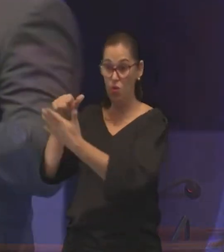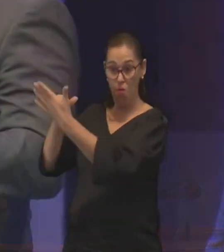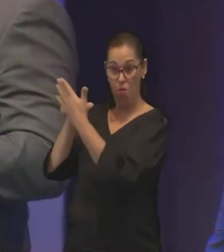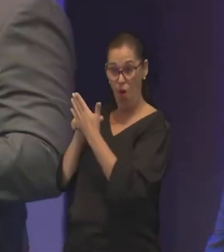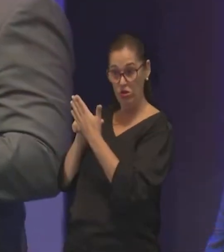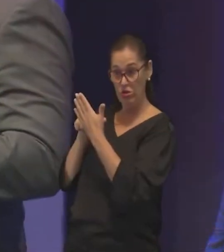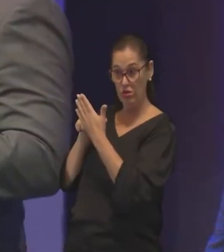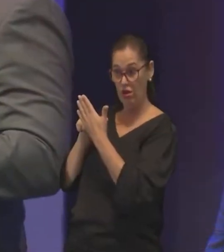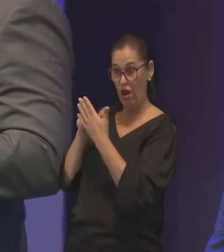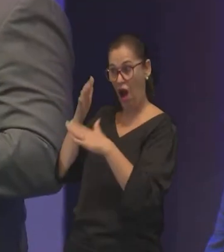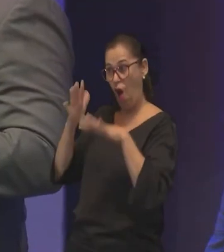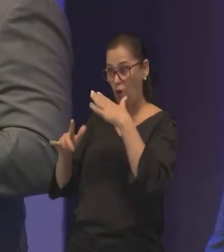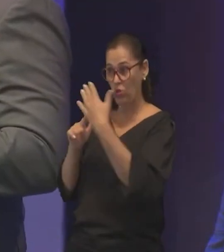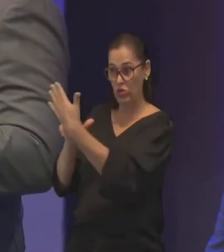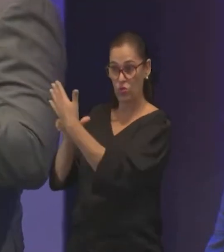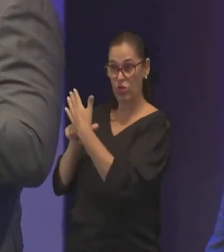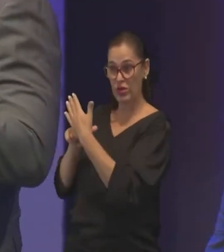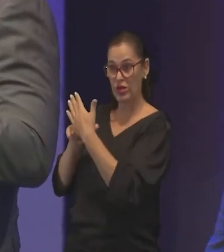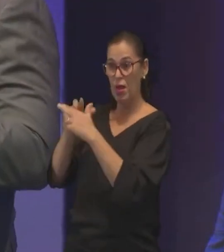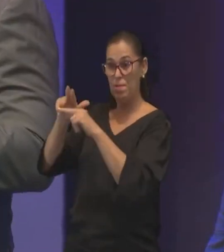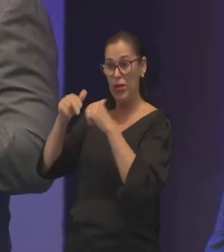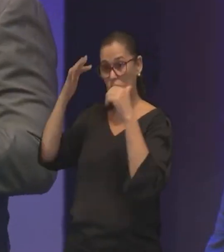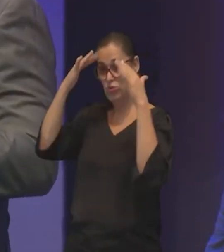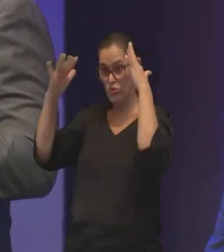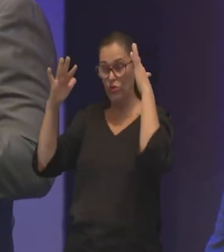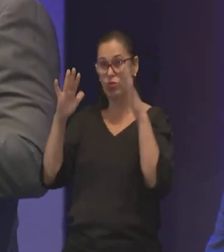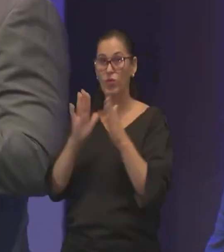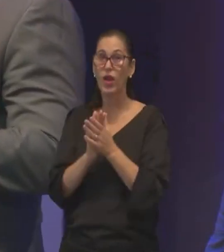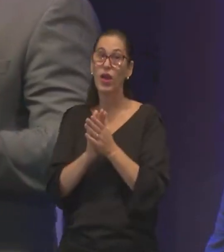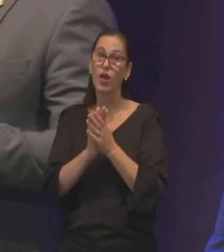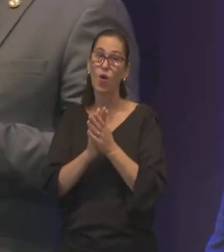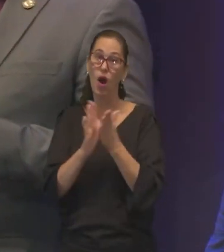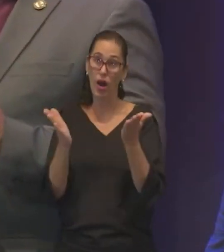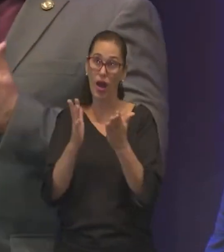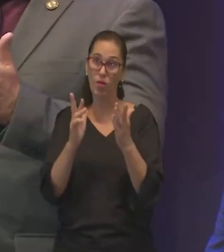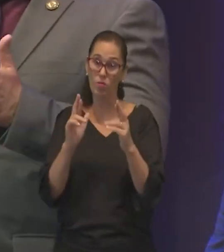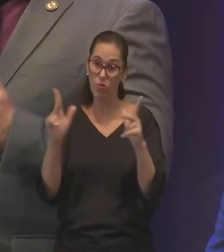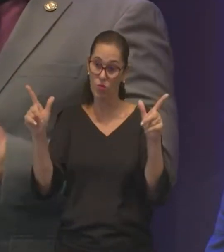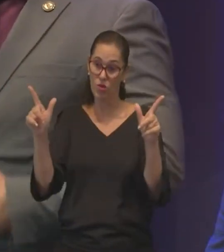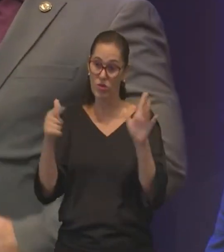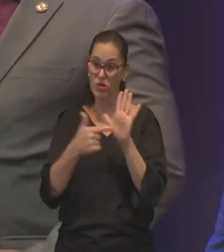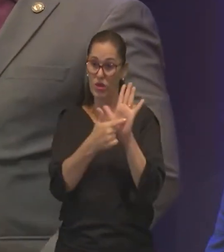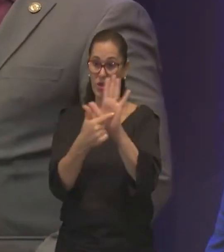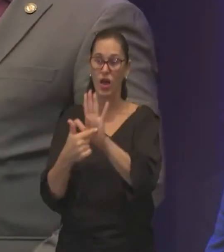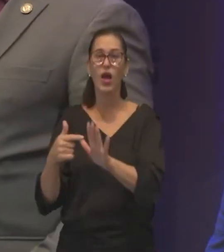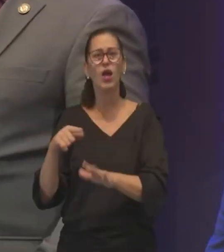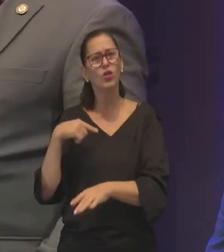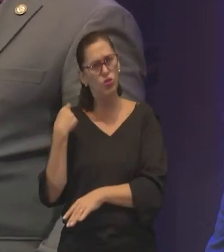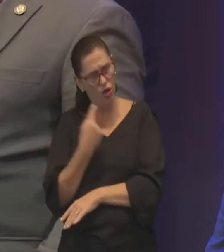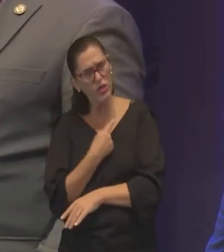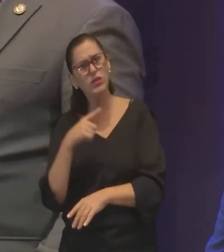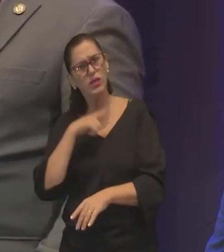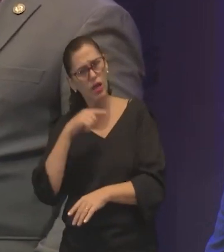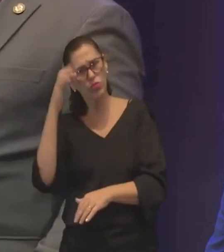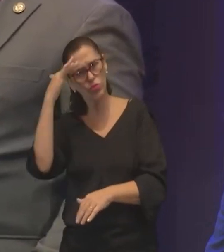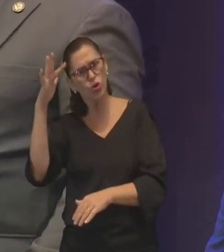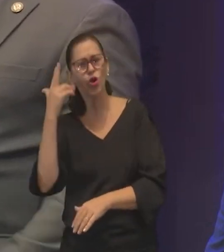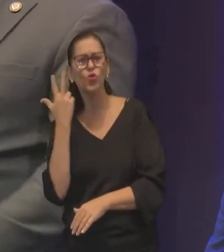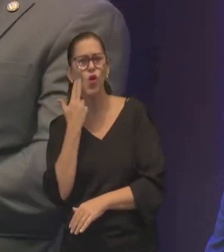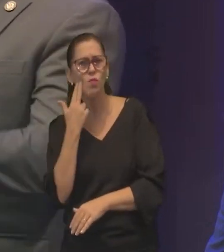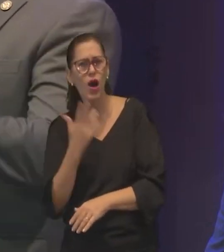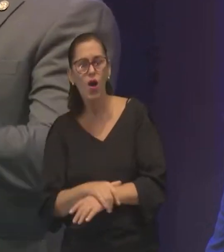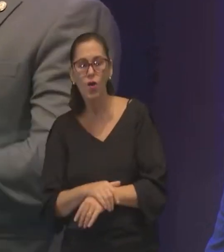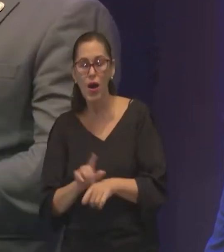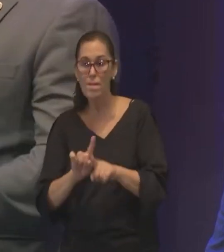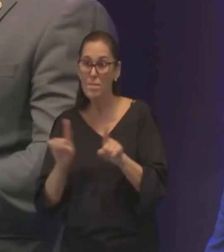de sonhos. E aqui eu queria fazer uma distinção. Todos nós temos os nossos sonhos,